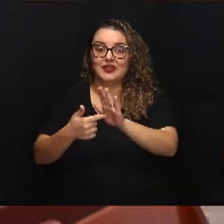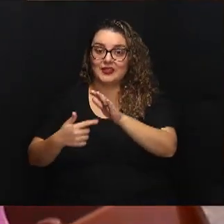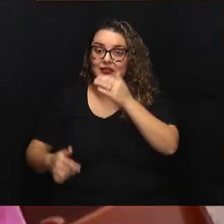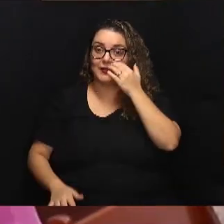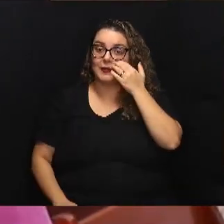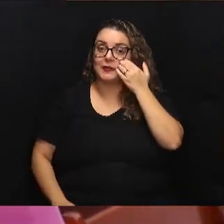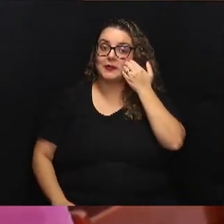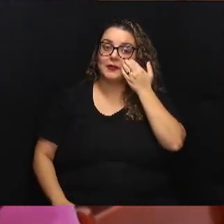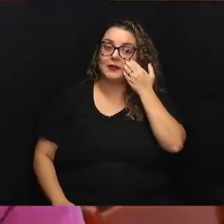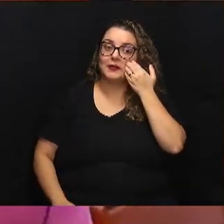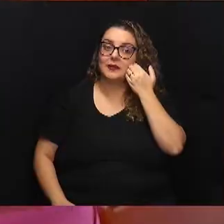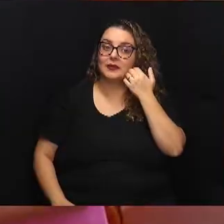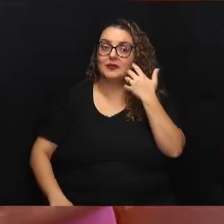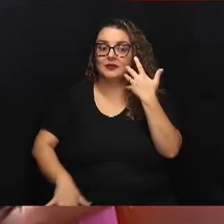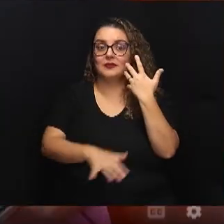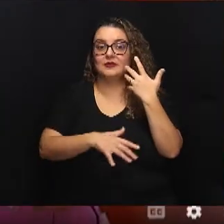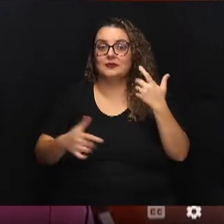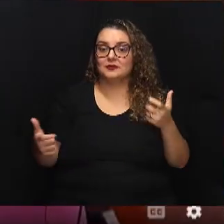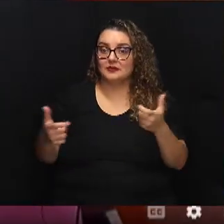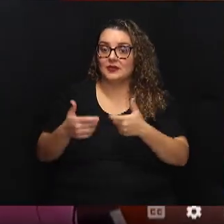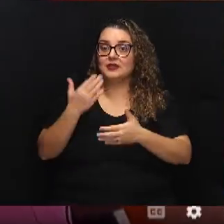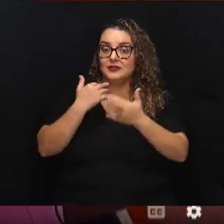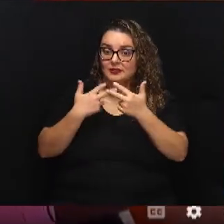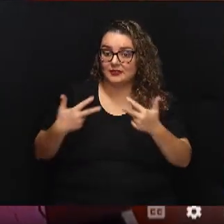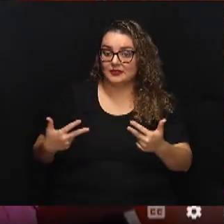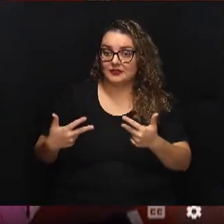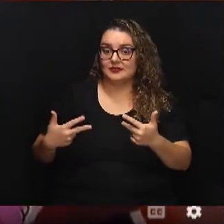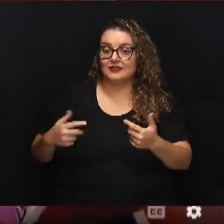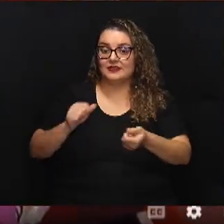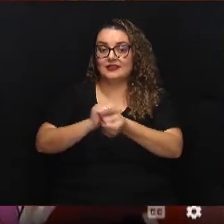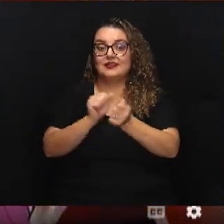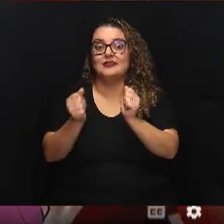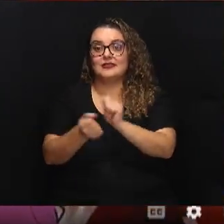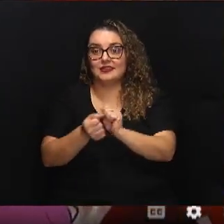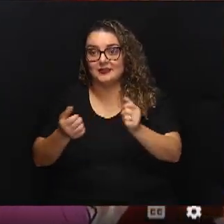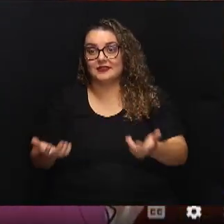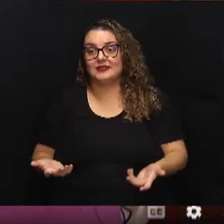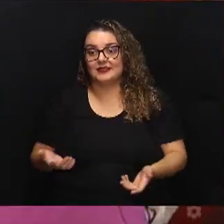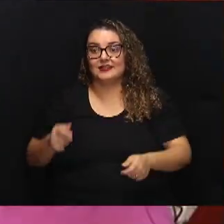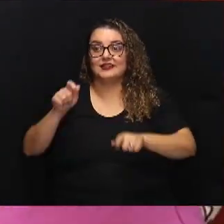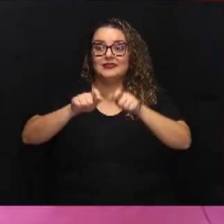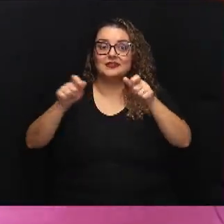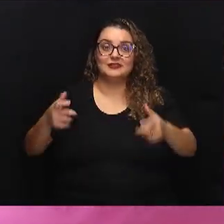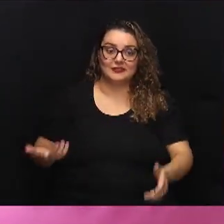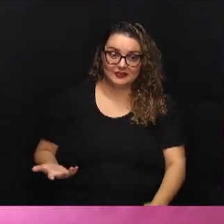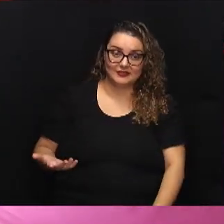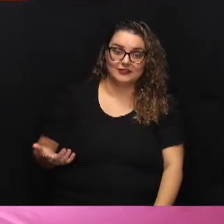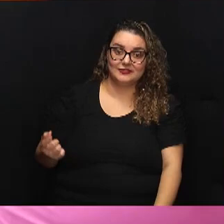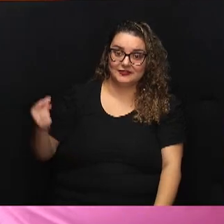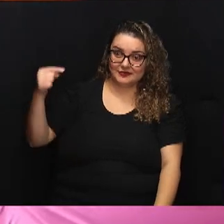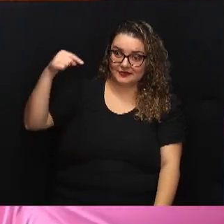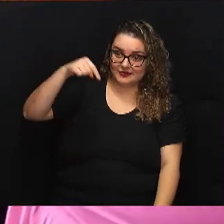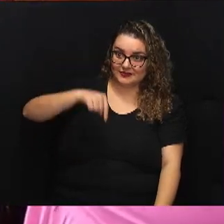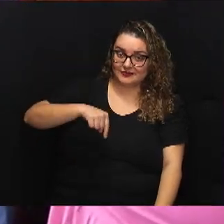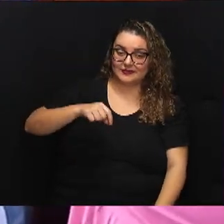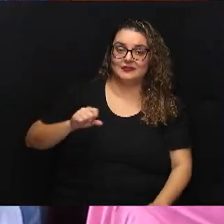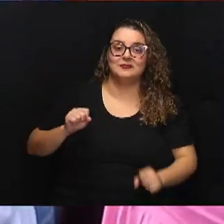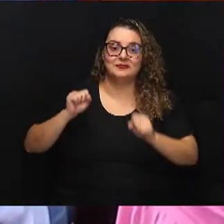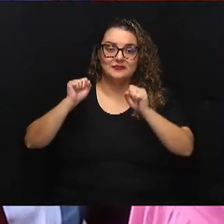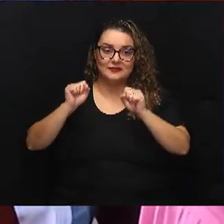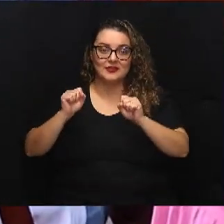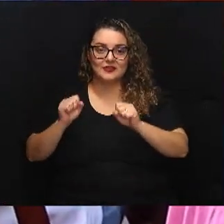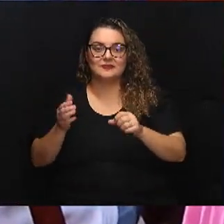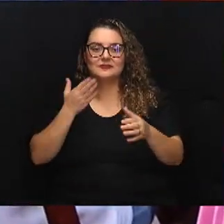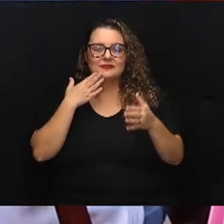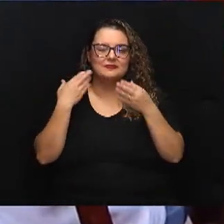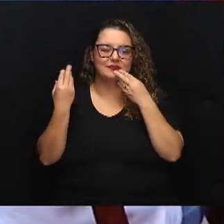uma pequena praça de alimentação improvisada, em que as pessoas que passam por aqui possam aí